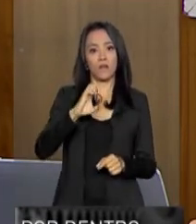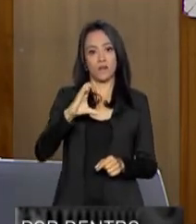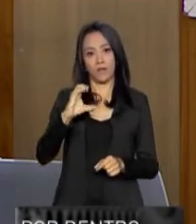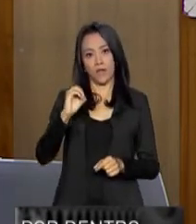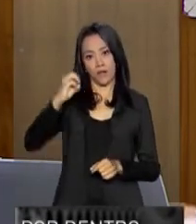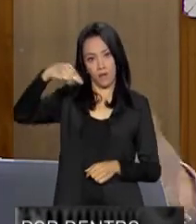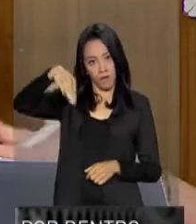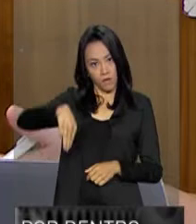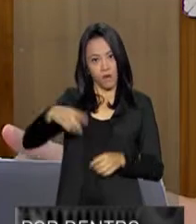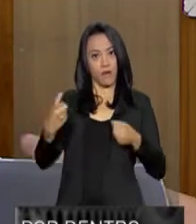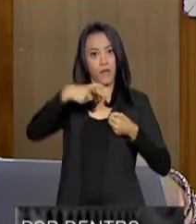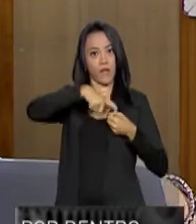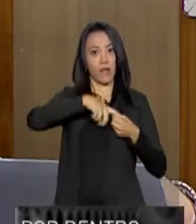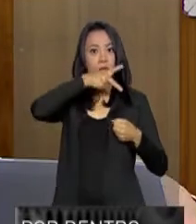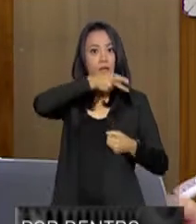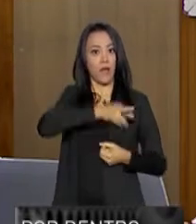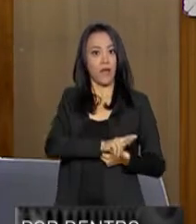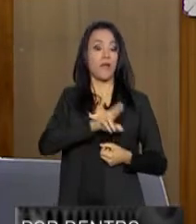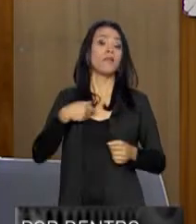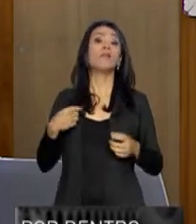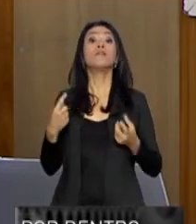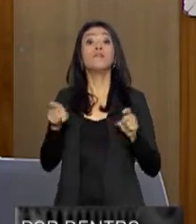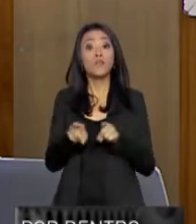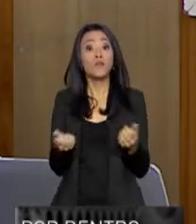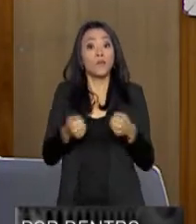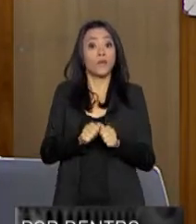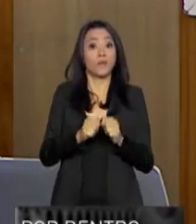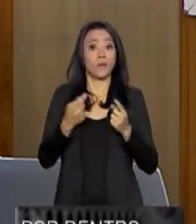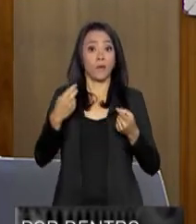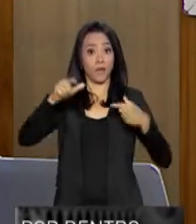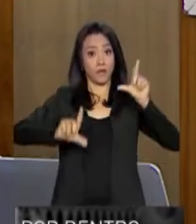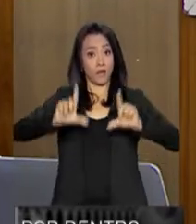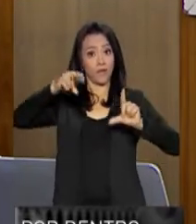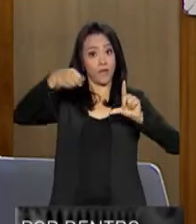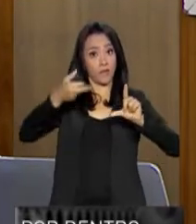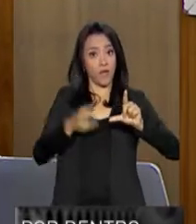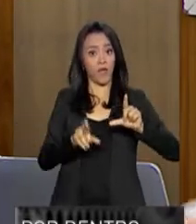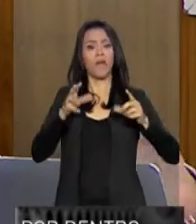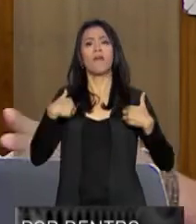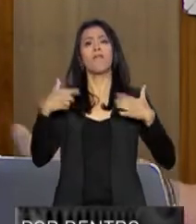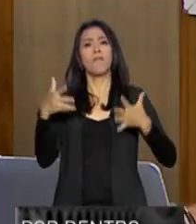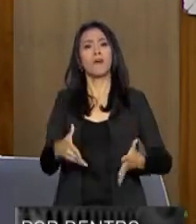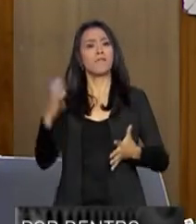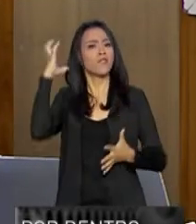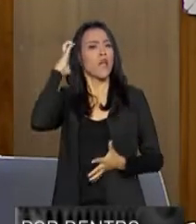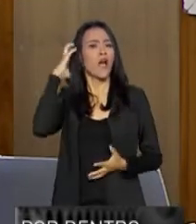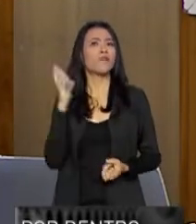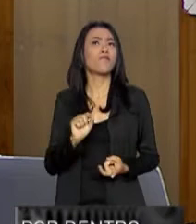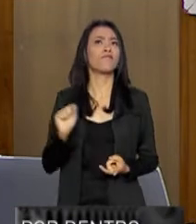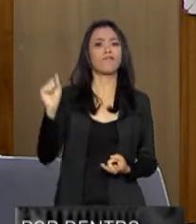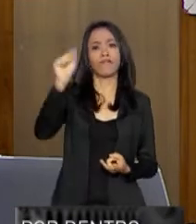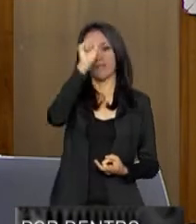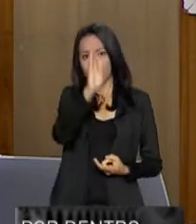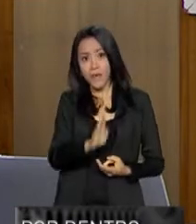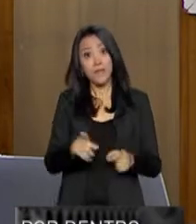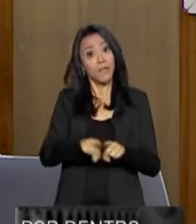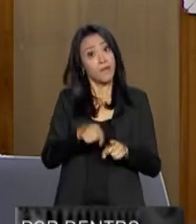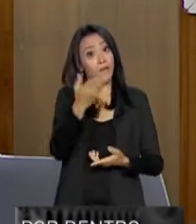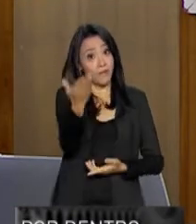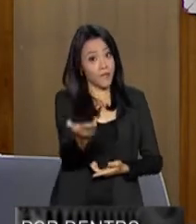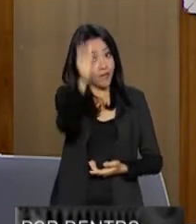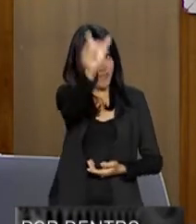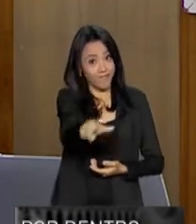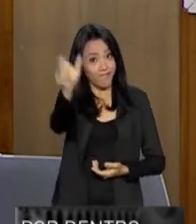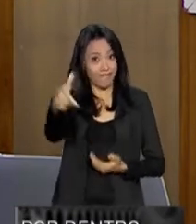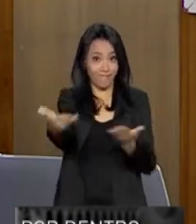presidência da república em parceria com a nbr teremos a participação de emissoras de rádio de todo o país e também dos internautas e hoje recebemos